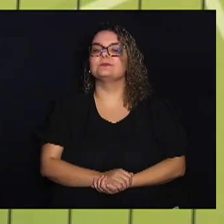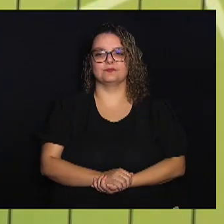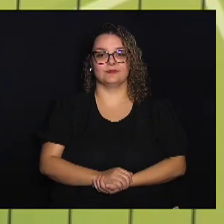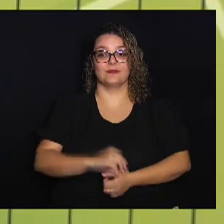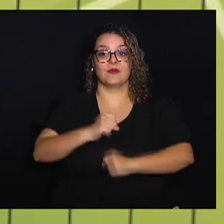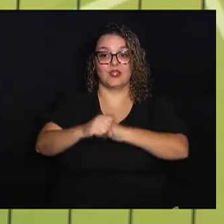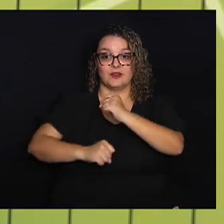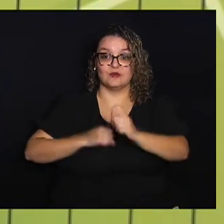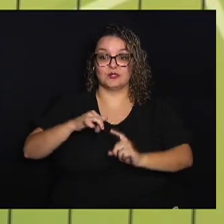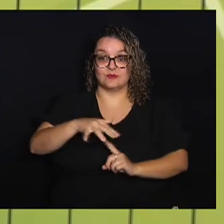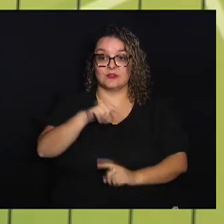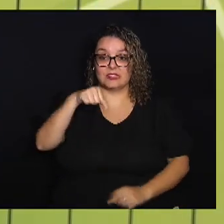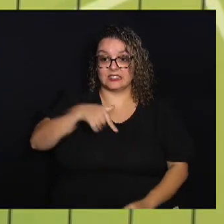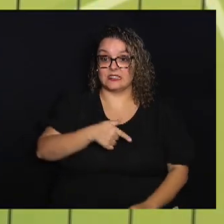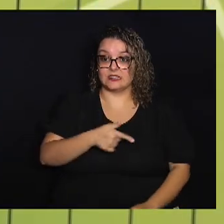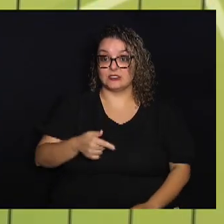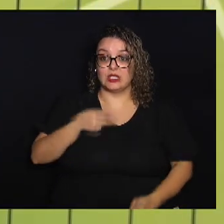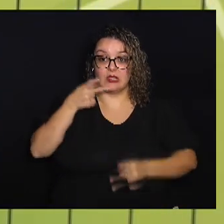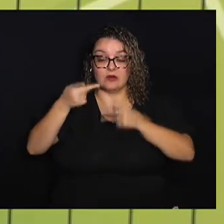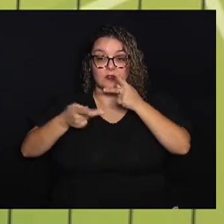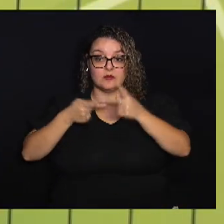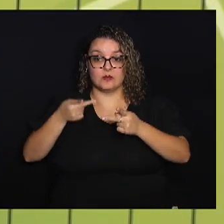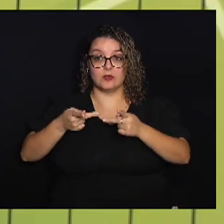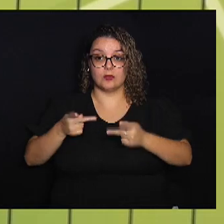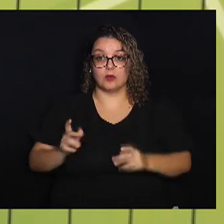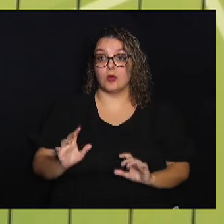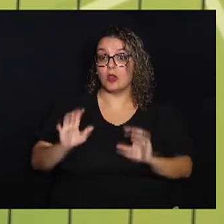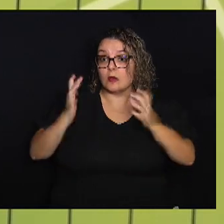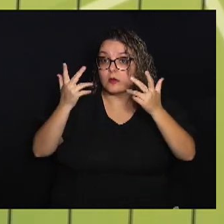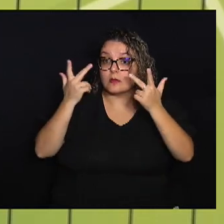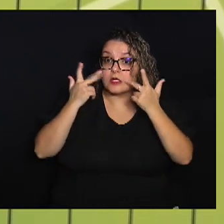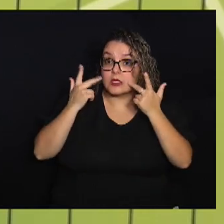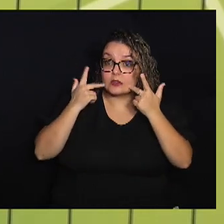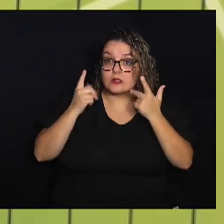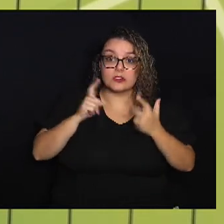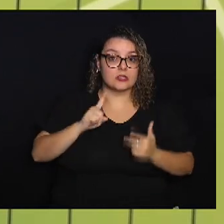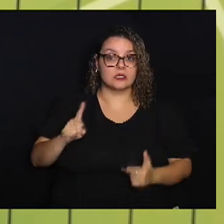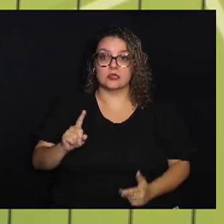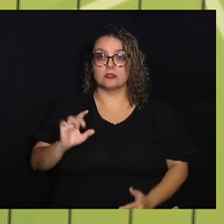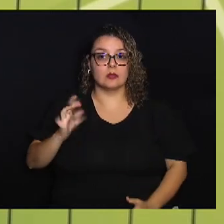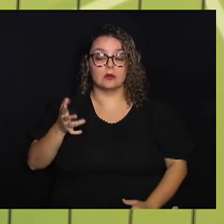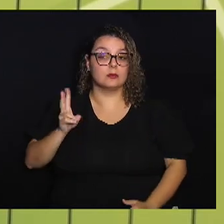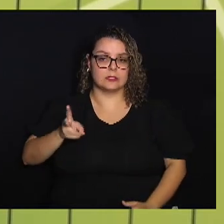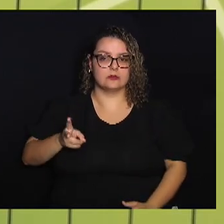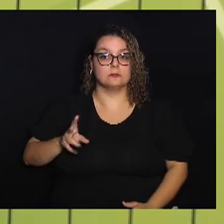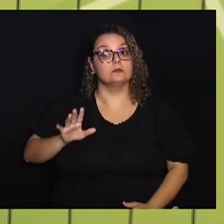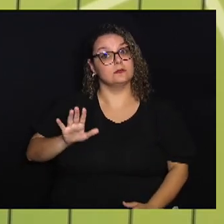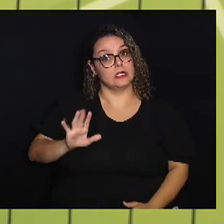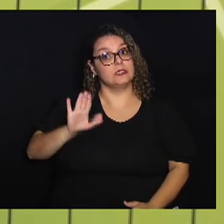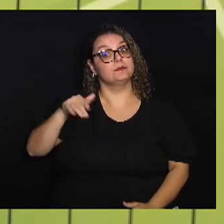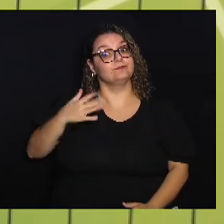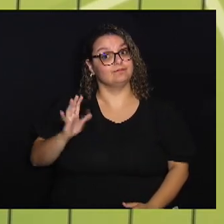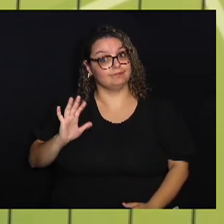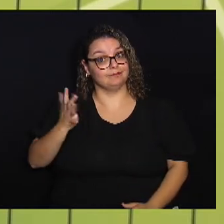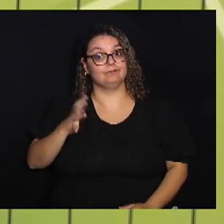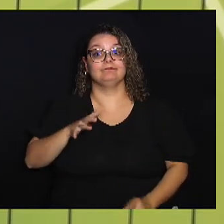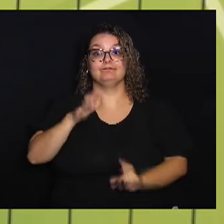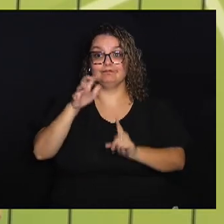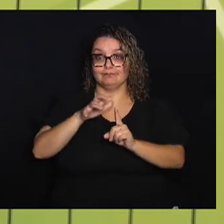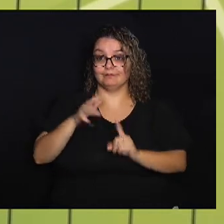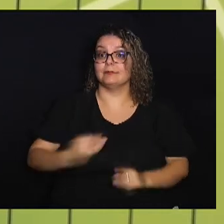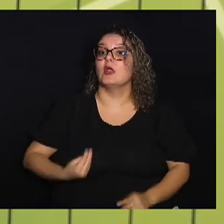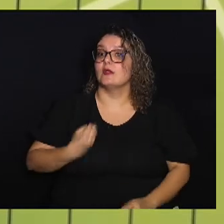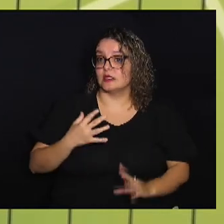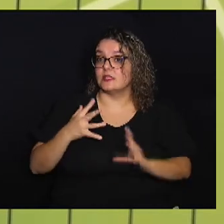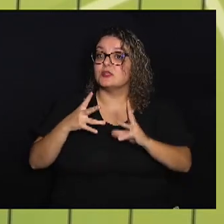E no Giro Ambiental dessa semana a gente vai falar sobre um fenômeno natural que não acontece sempre, mas quando acontece impacta com a vida de